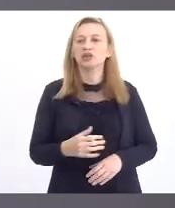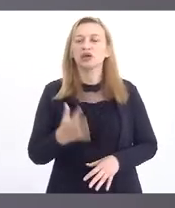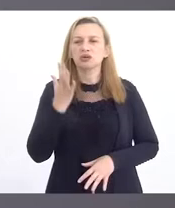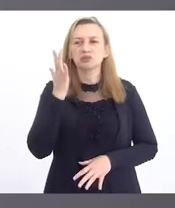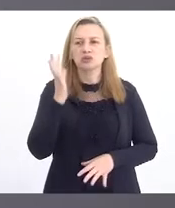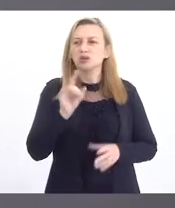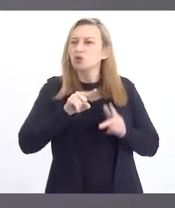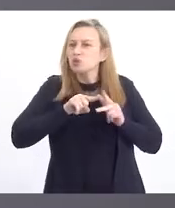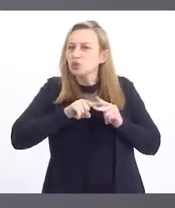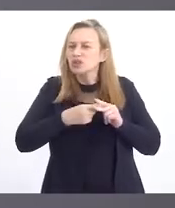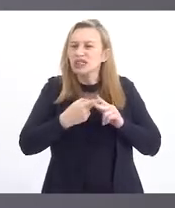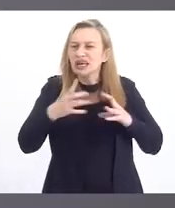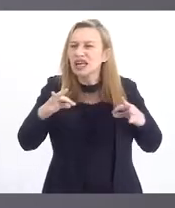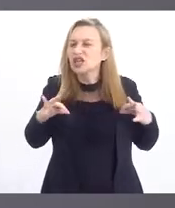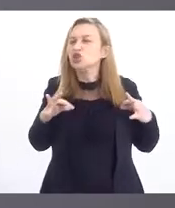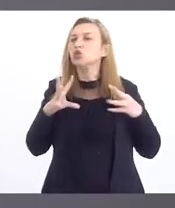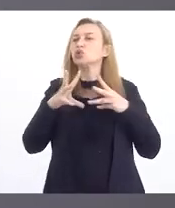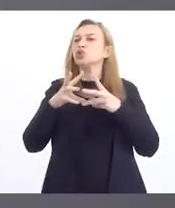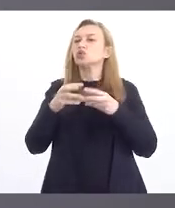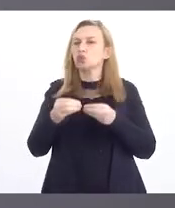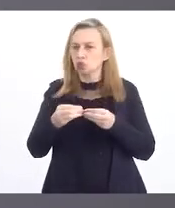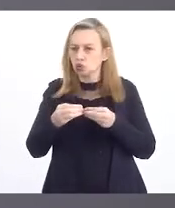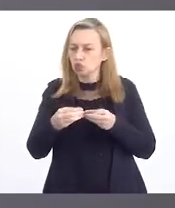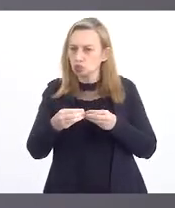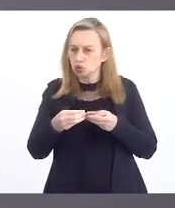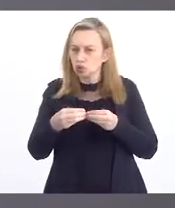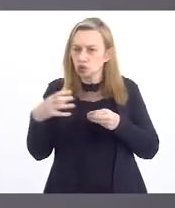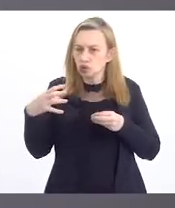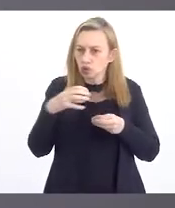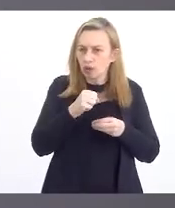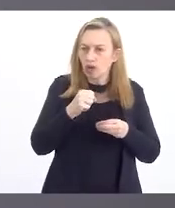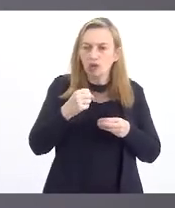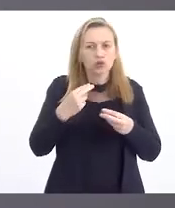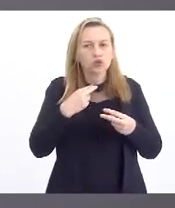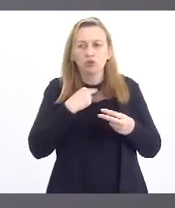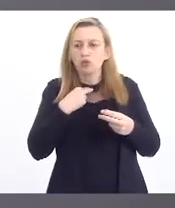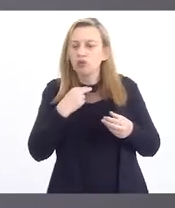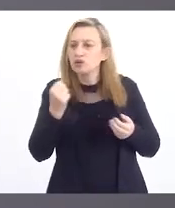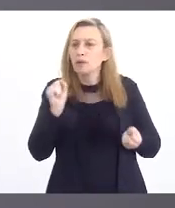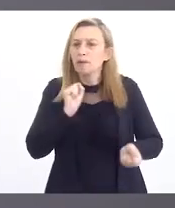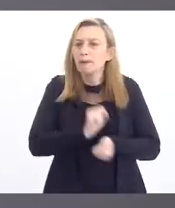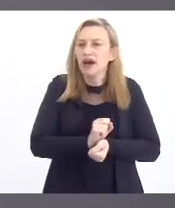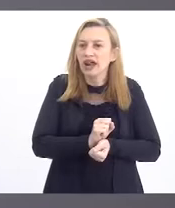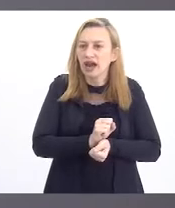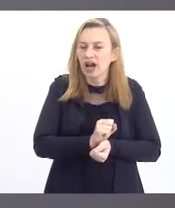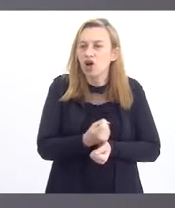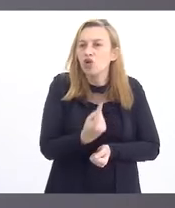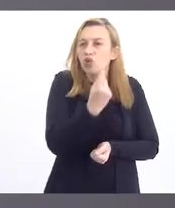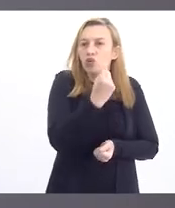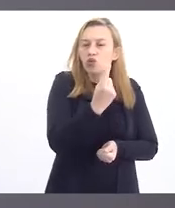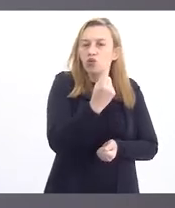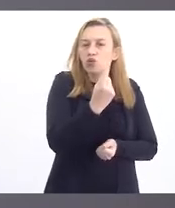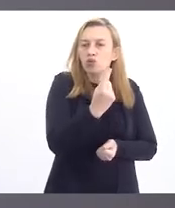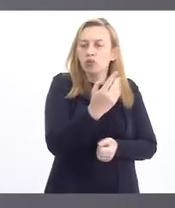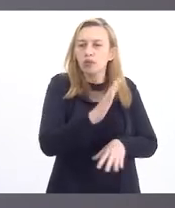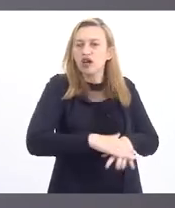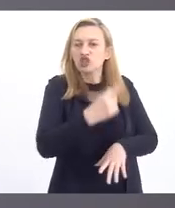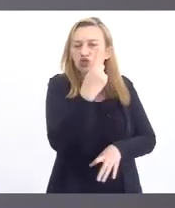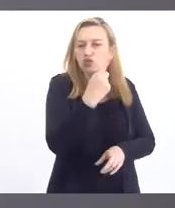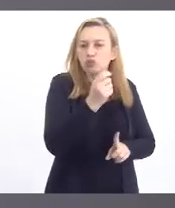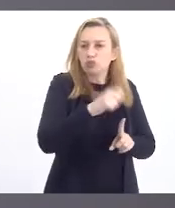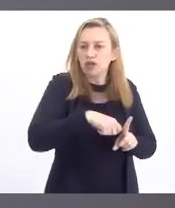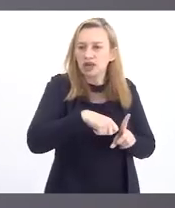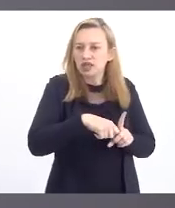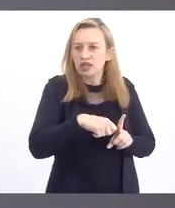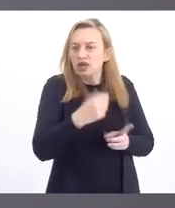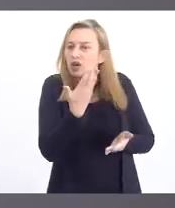consertar todos os raspadores, os novos raspadores de uma vez. Porque eu não posso parar um decantador durante mais de um mês e